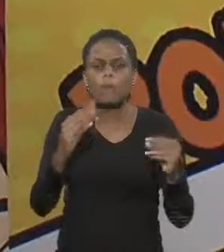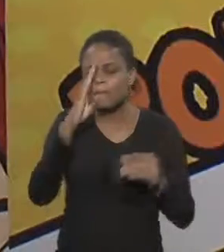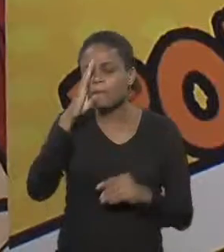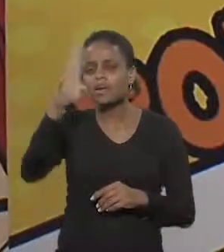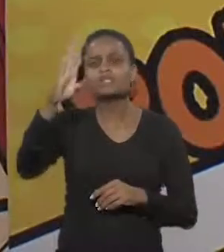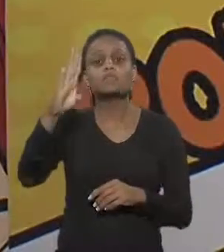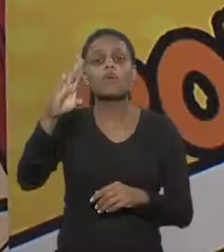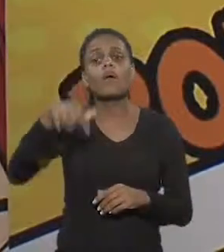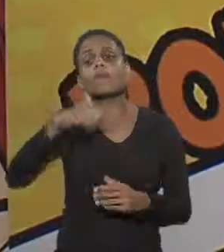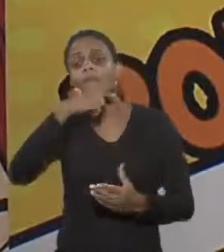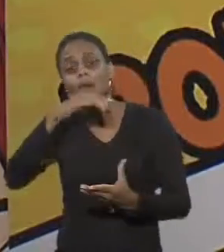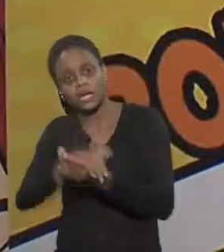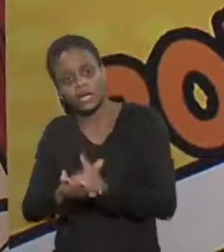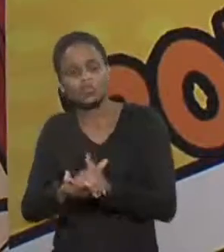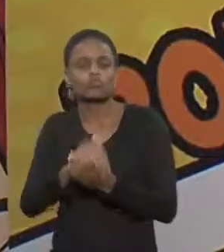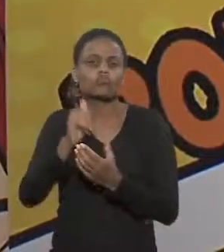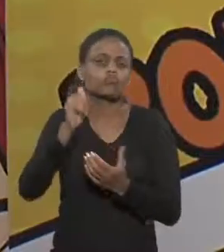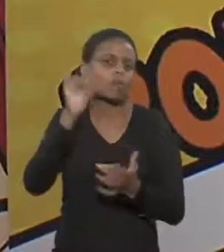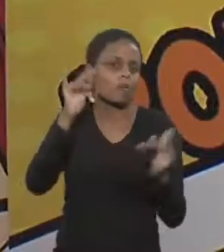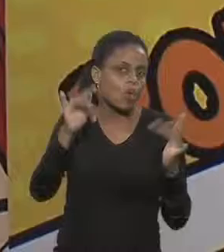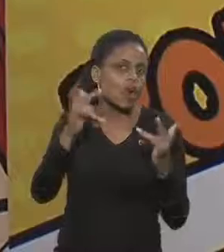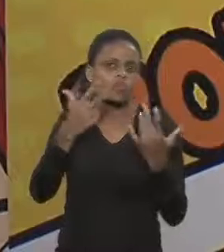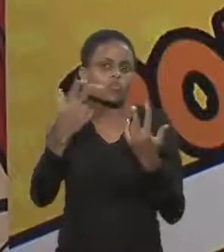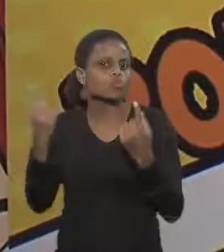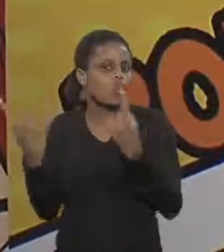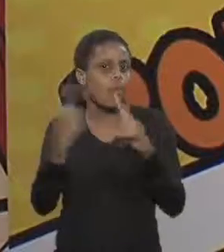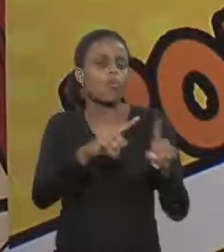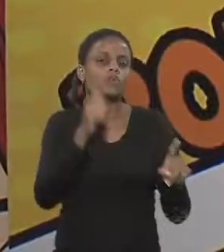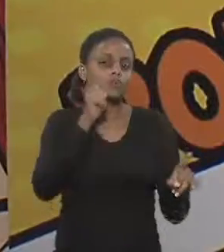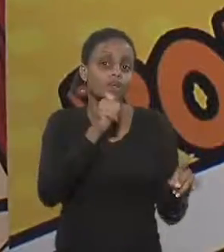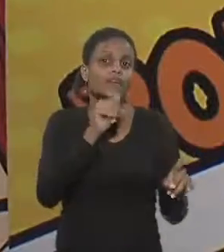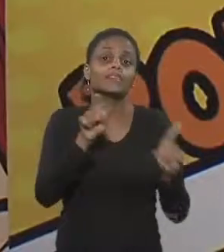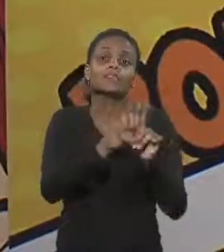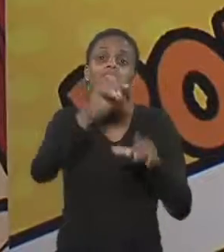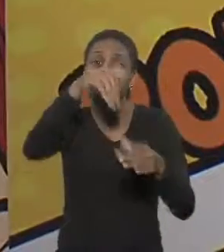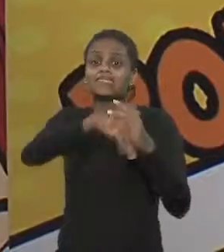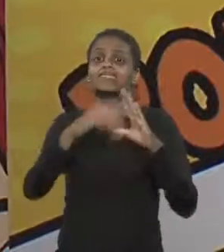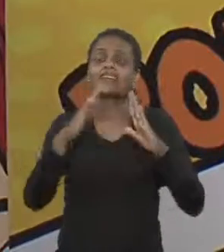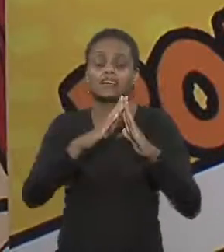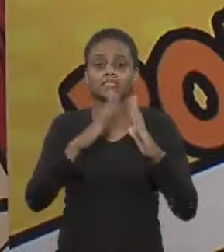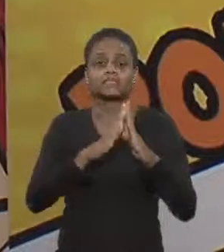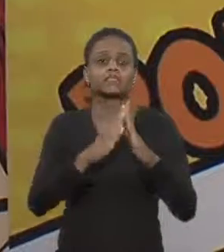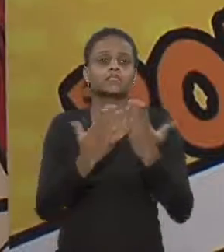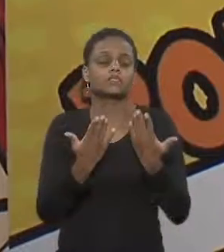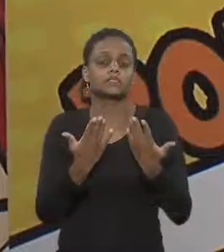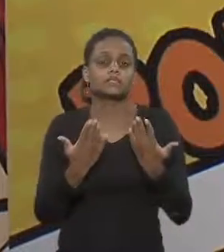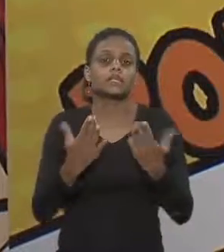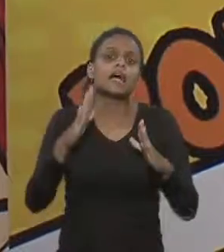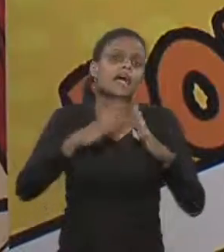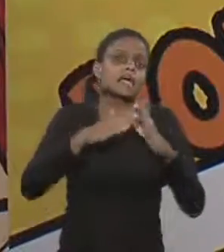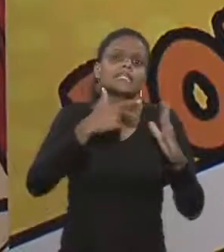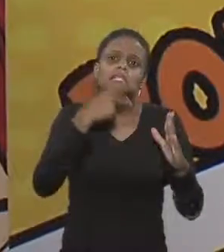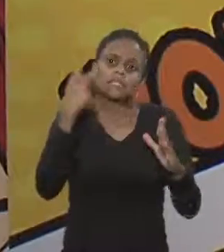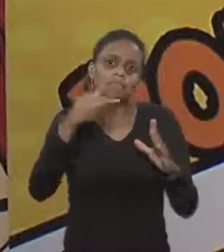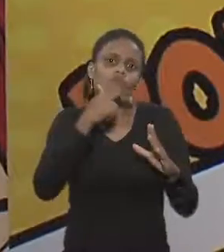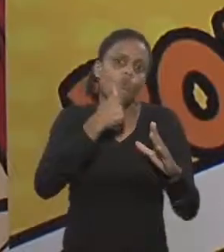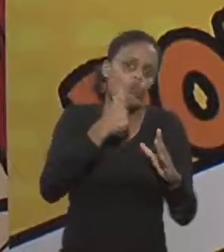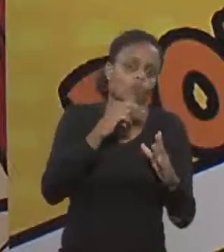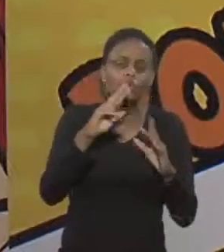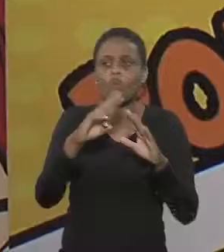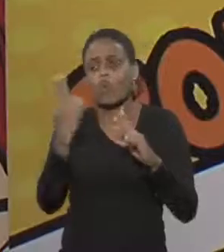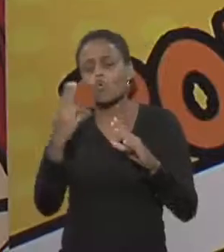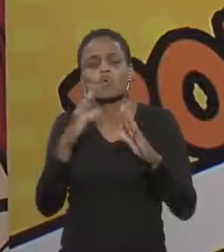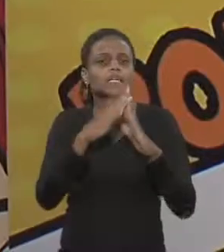majoritariamente cometido pelos companheiros e também dentro da residência, seja do homem ou do casal